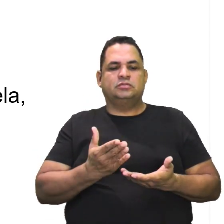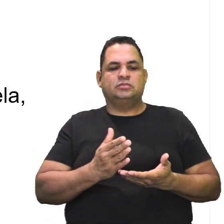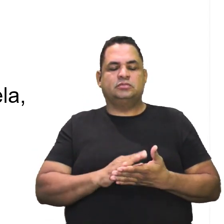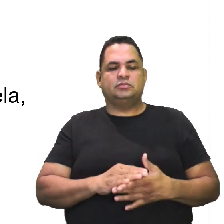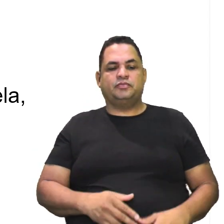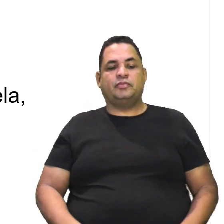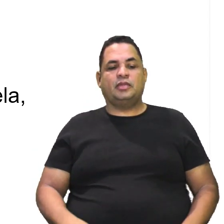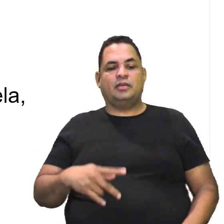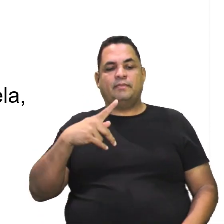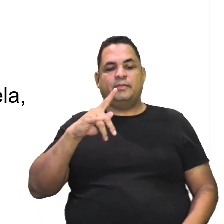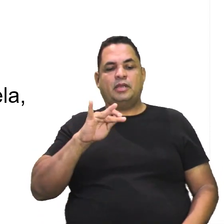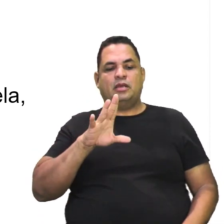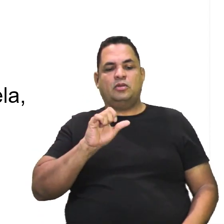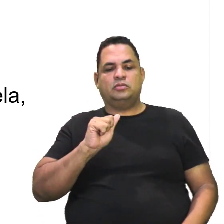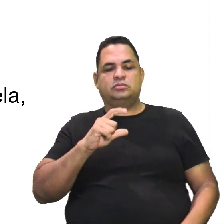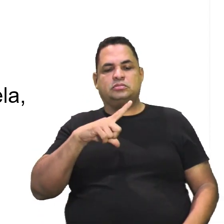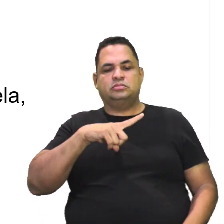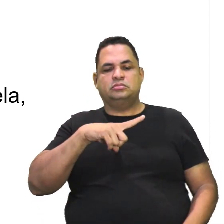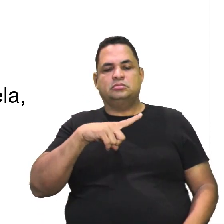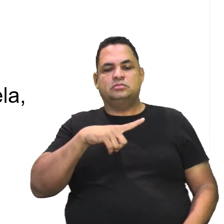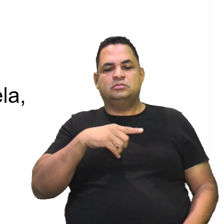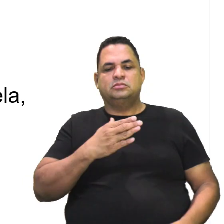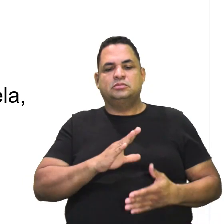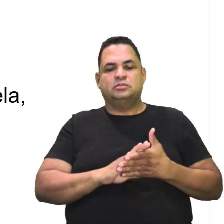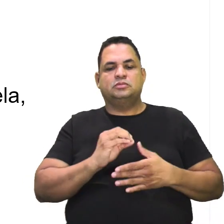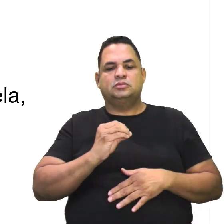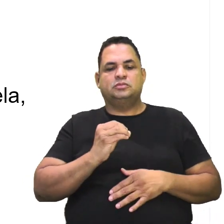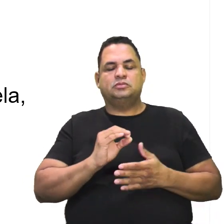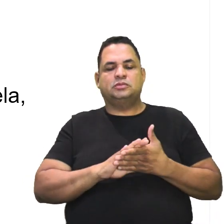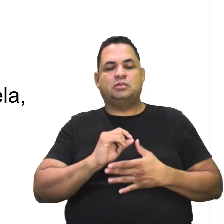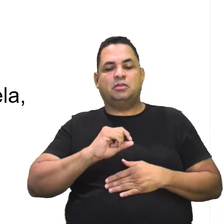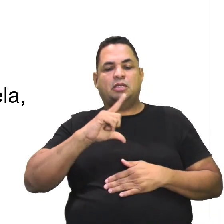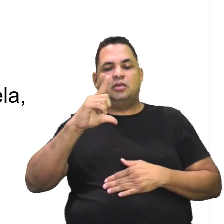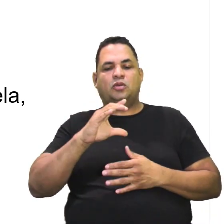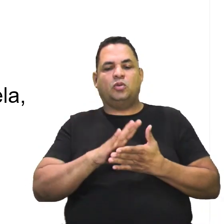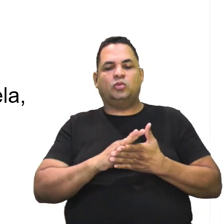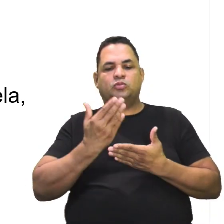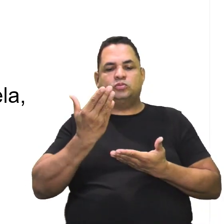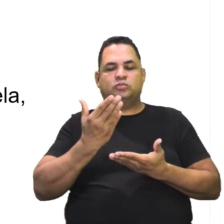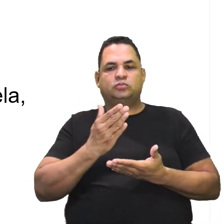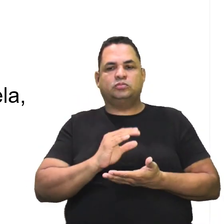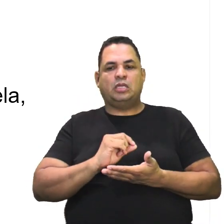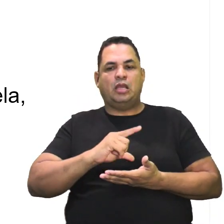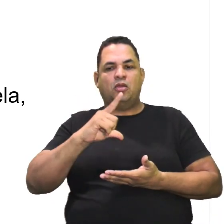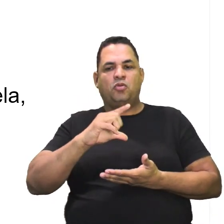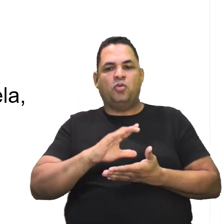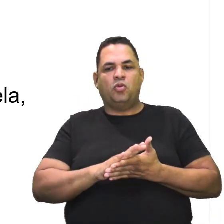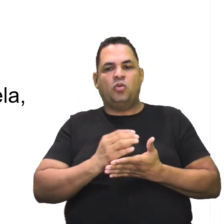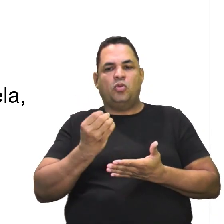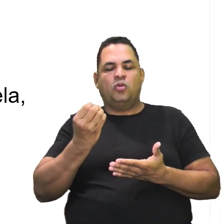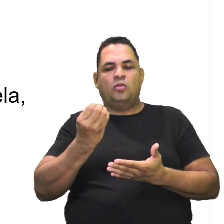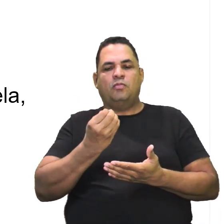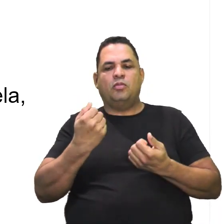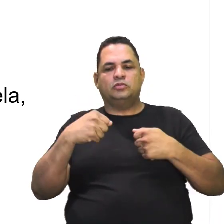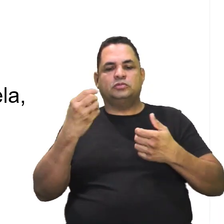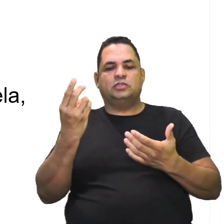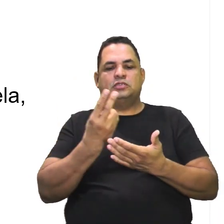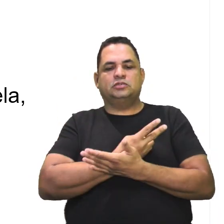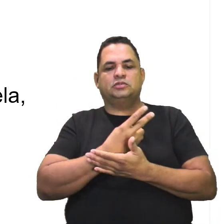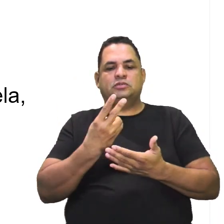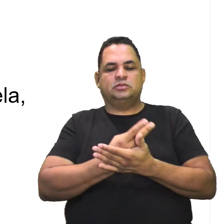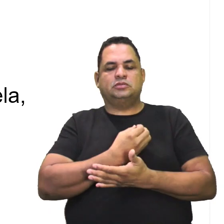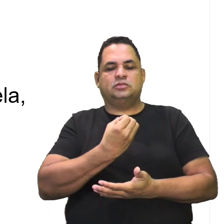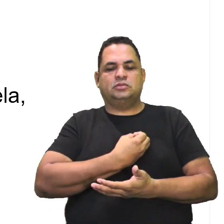de regularidade, né? Ou foi o Paulo, pois obteve o maior desvio padrão? Sim, o Paulo teve o maior desvio padrão, verdade. Só que